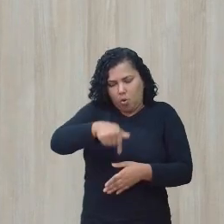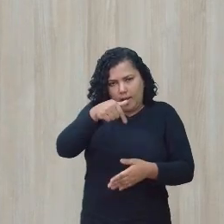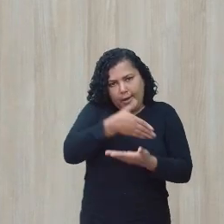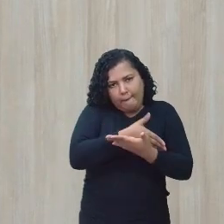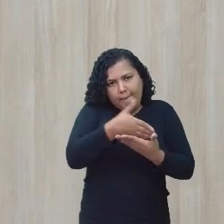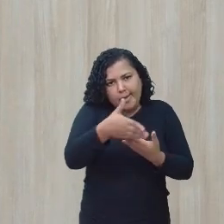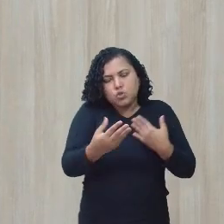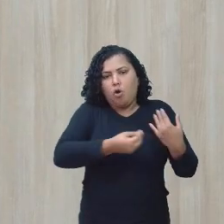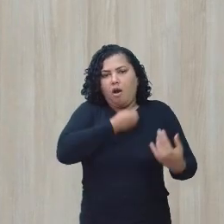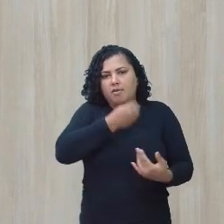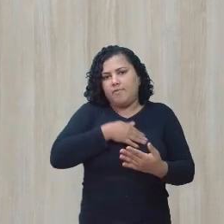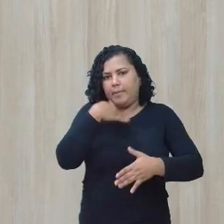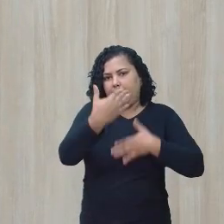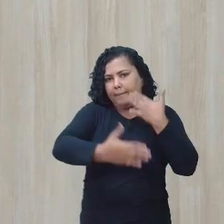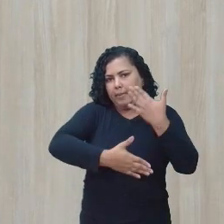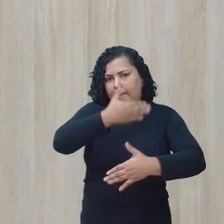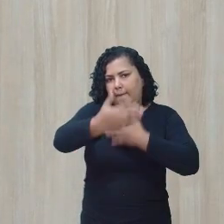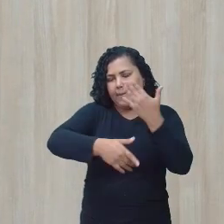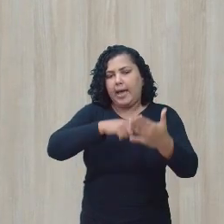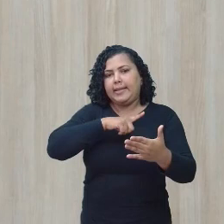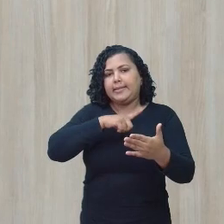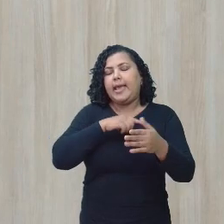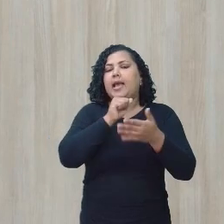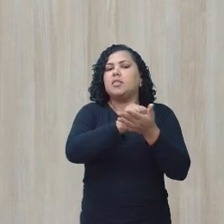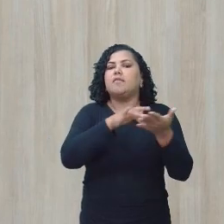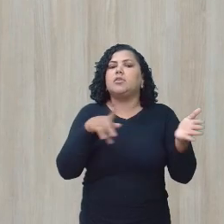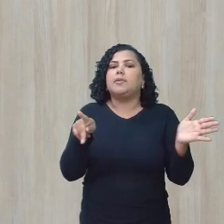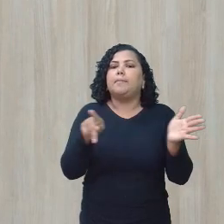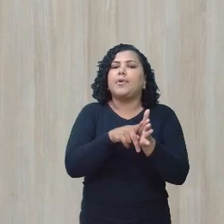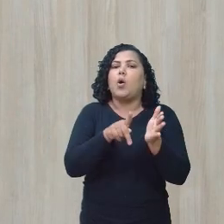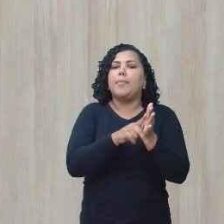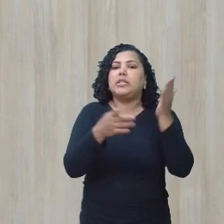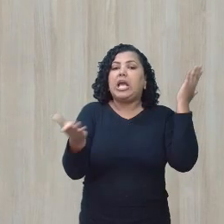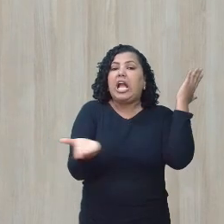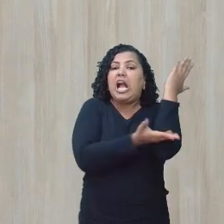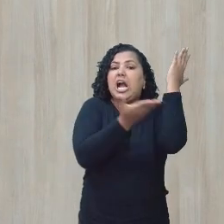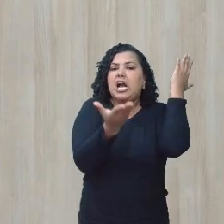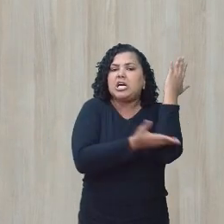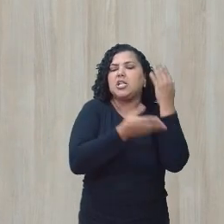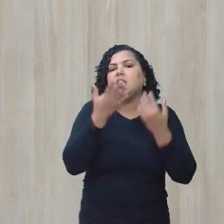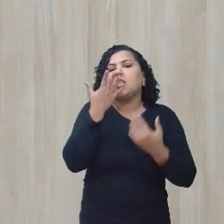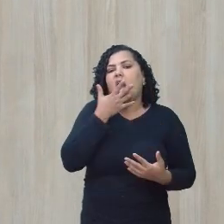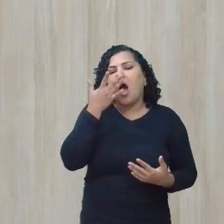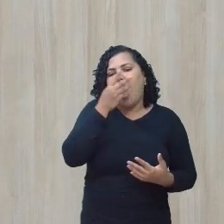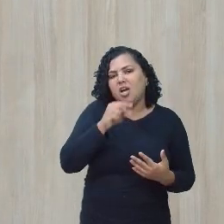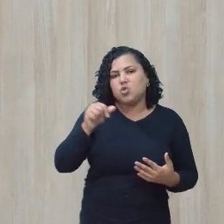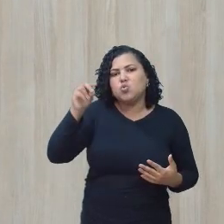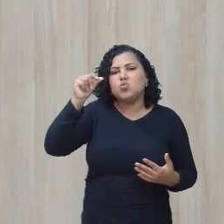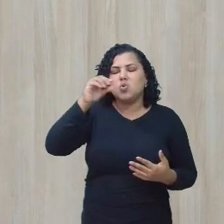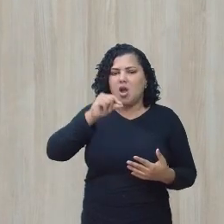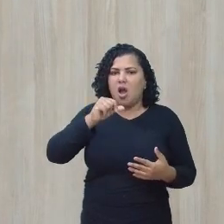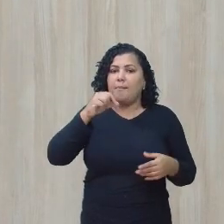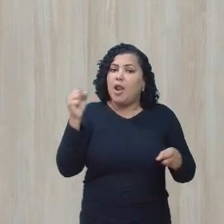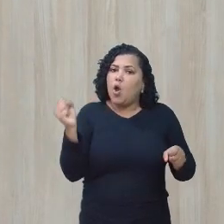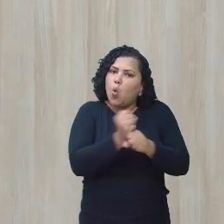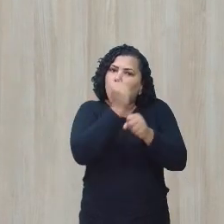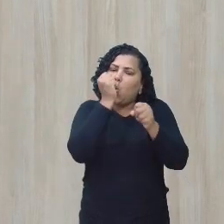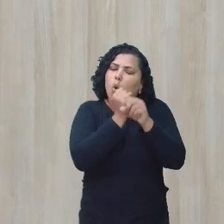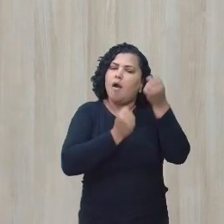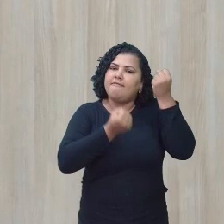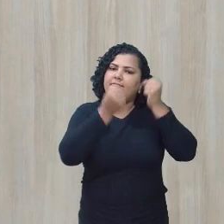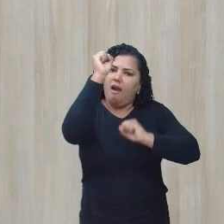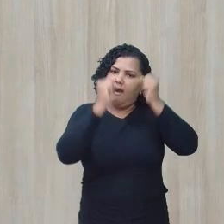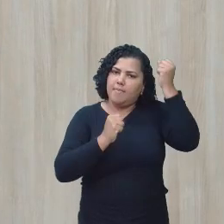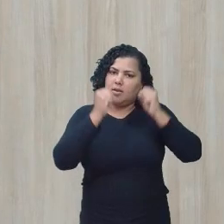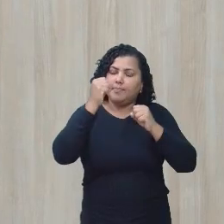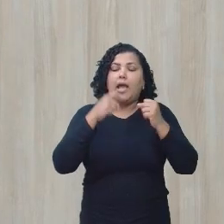a atividade açucareira e há uma necessidade de mão de obra para, né, a produção do açúcar, é que a questão